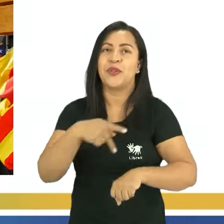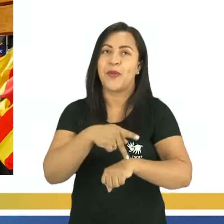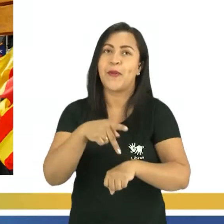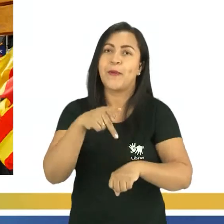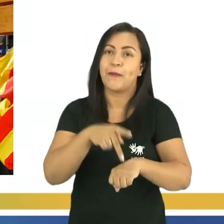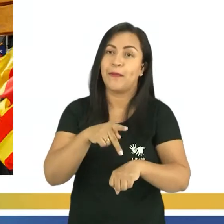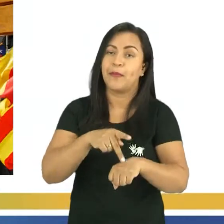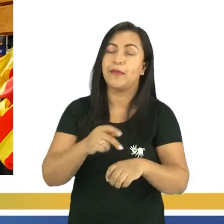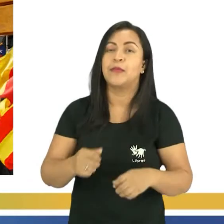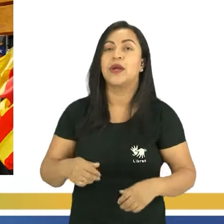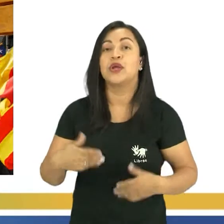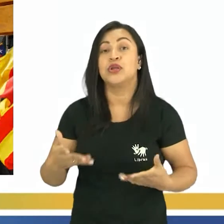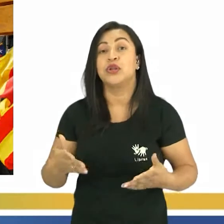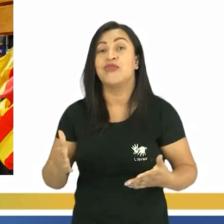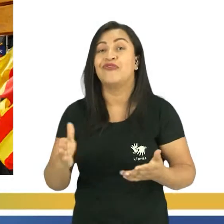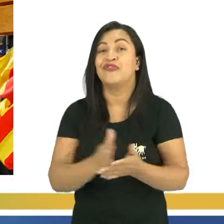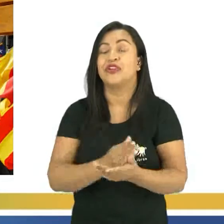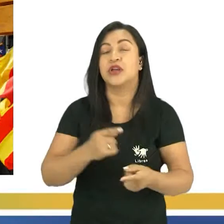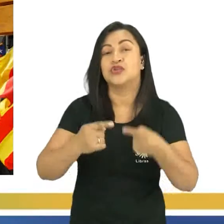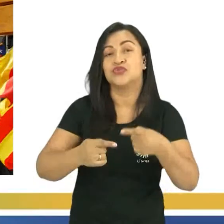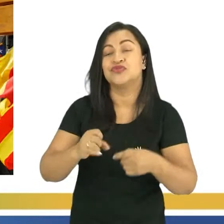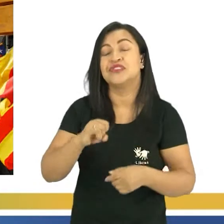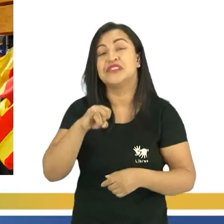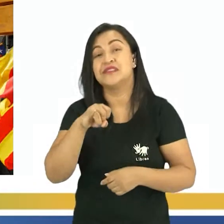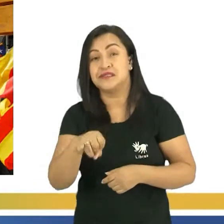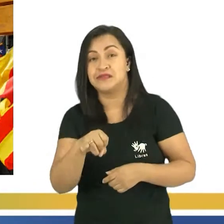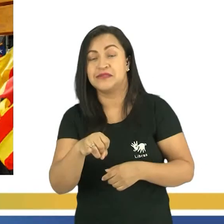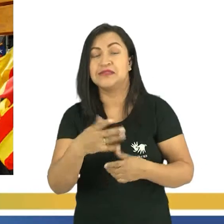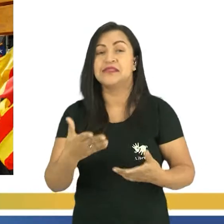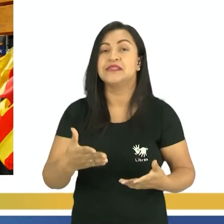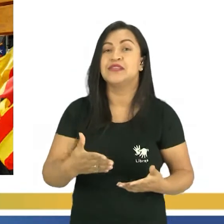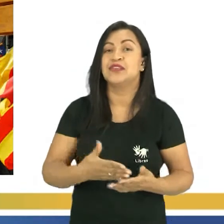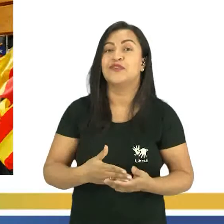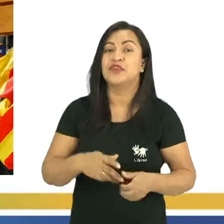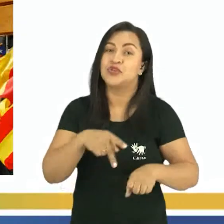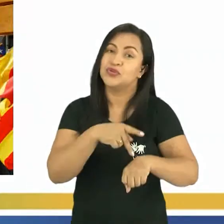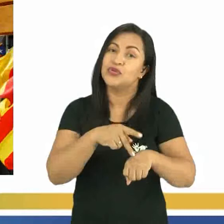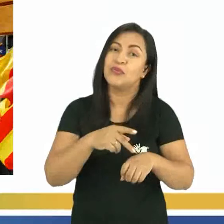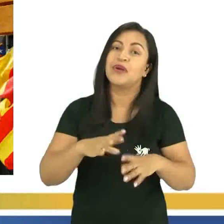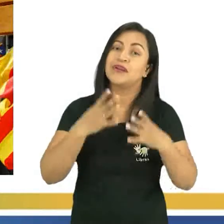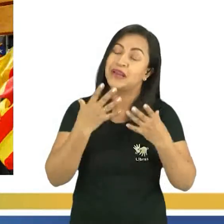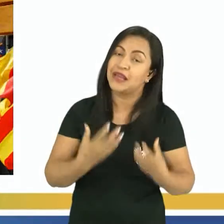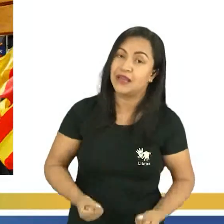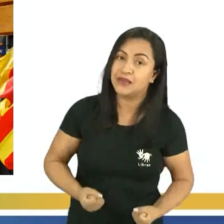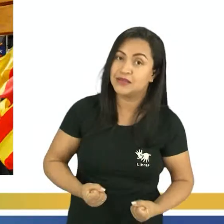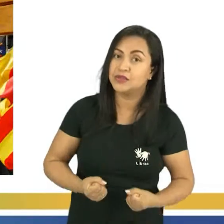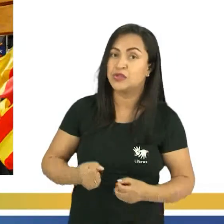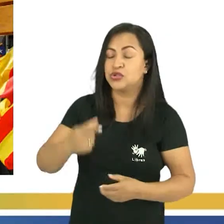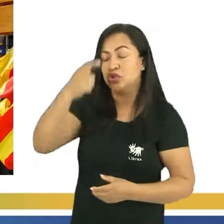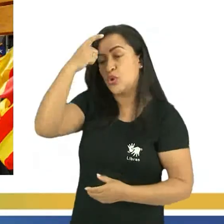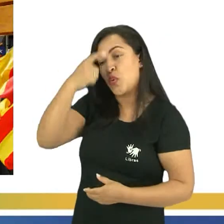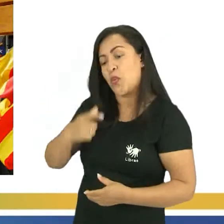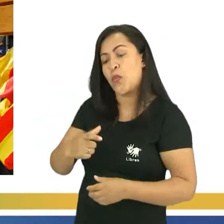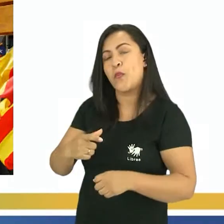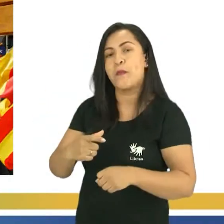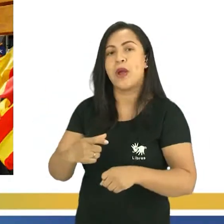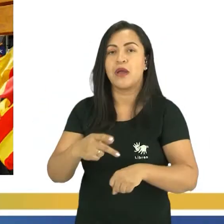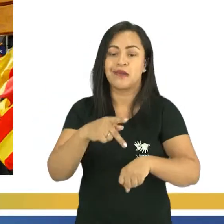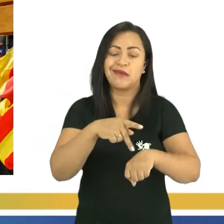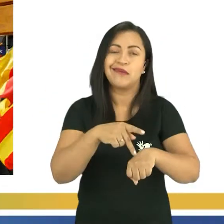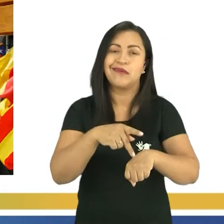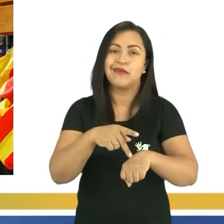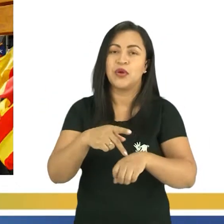ainda está em discussão se vai ser considerado um país reconhecido por outros países do mundo inteiro ou se só é um país